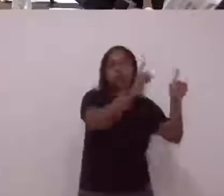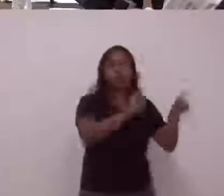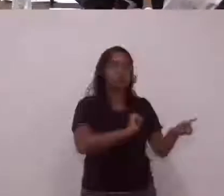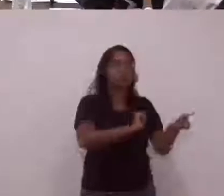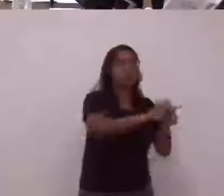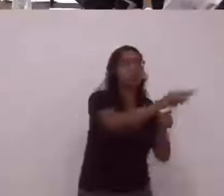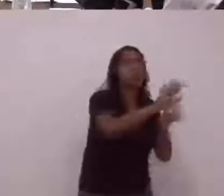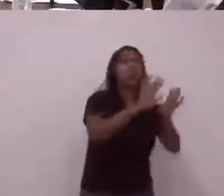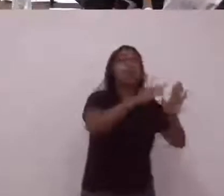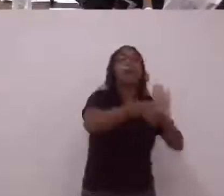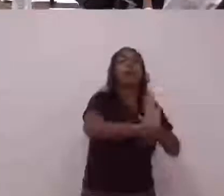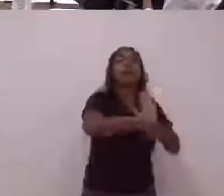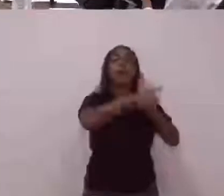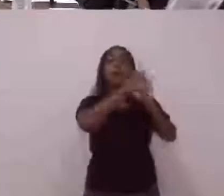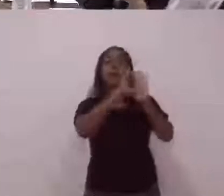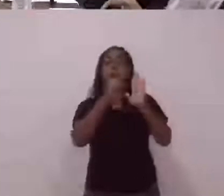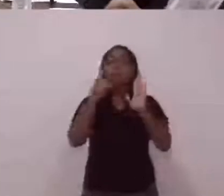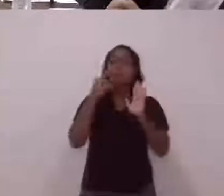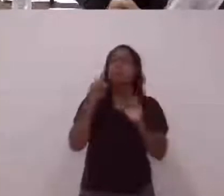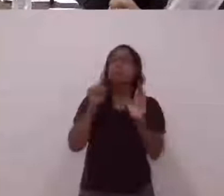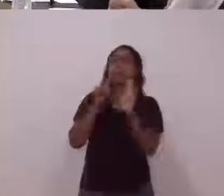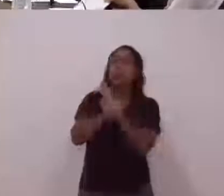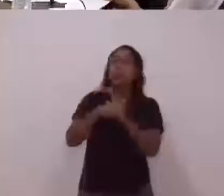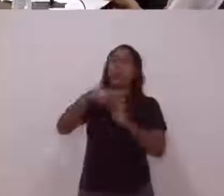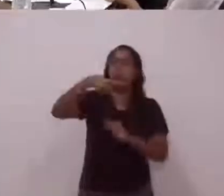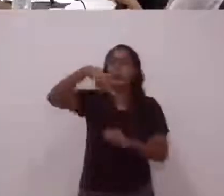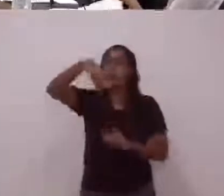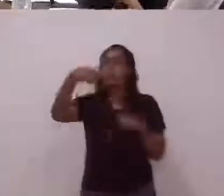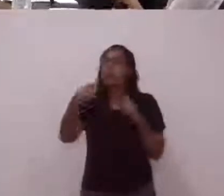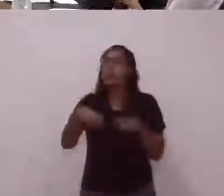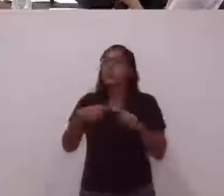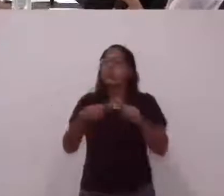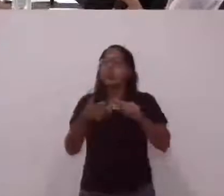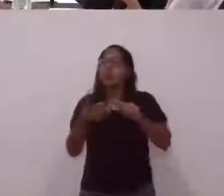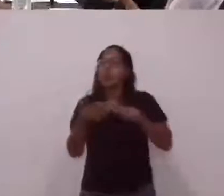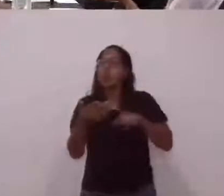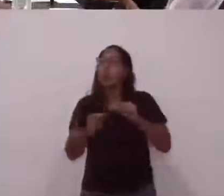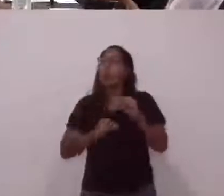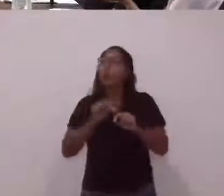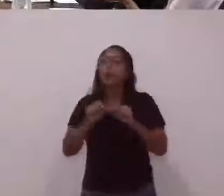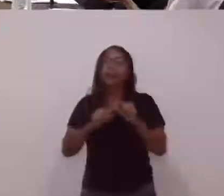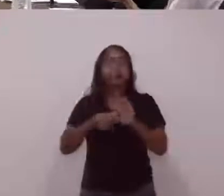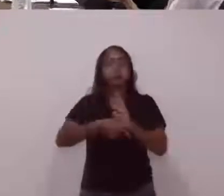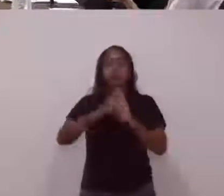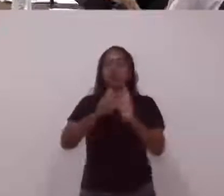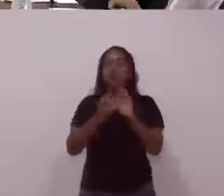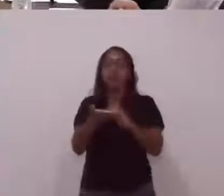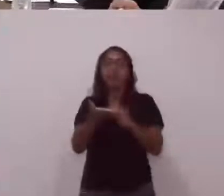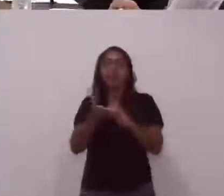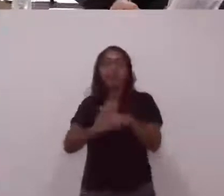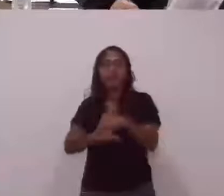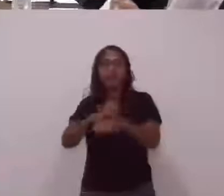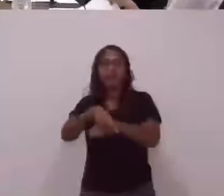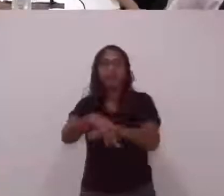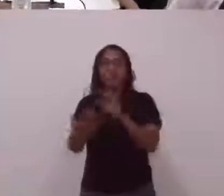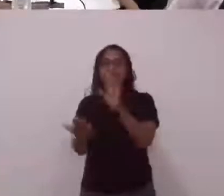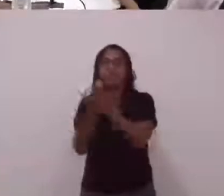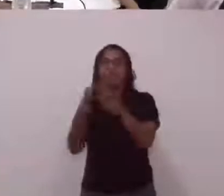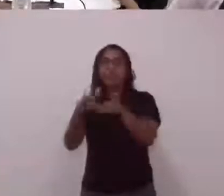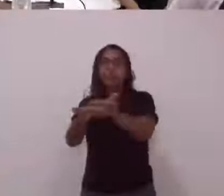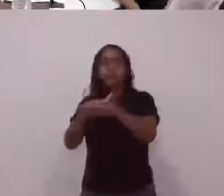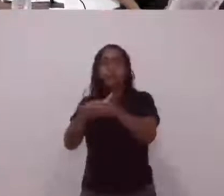exigências necessárias para impostas pela Secretaria de Segurança Pública. Para fim de